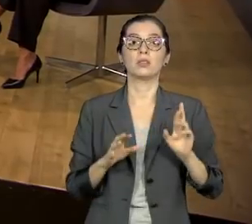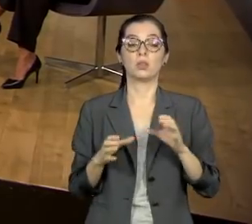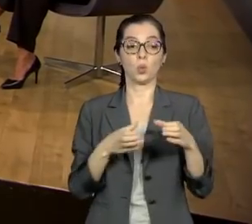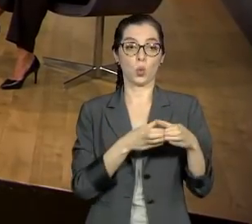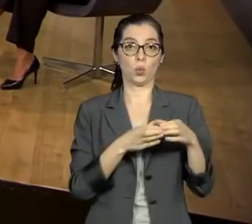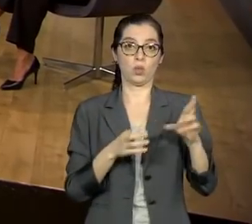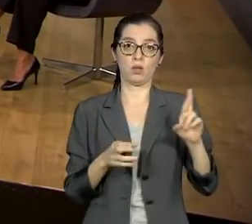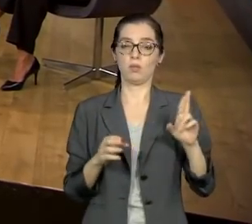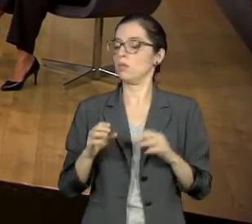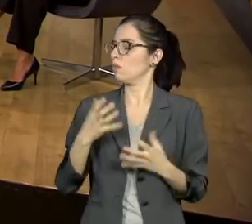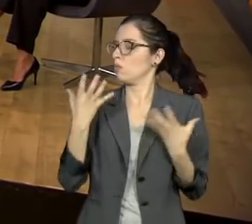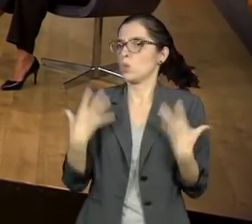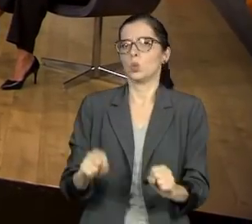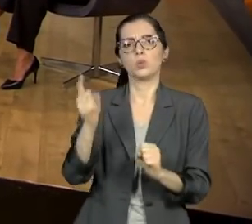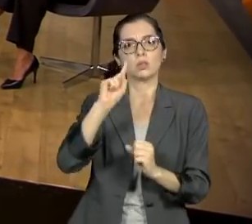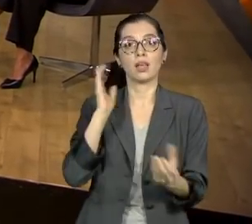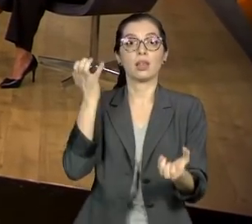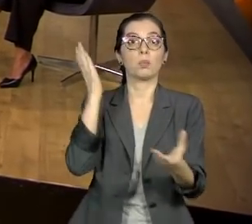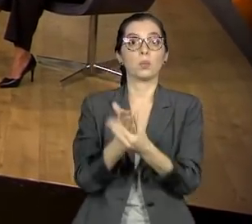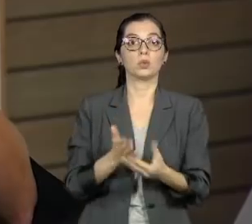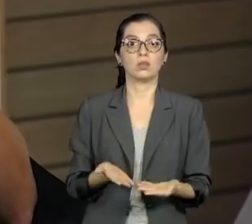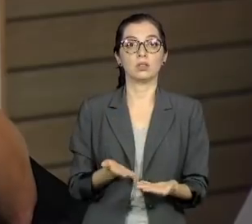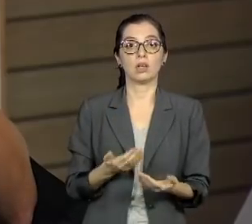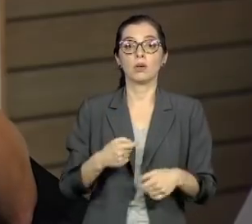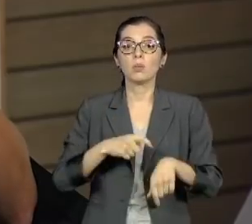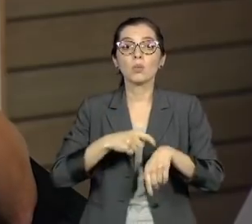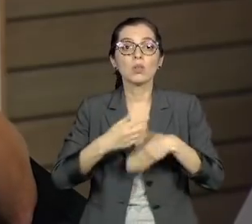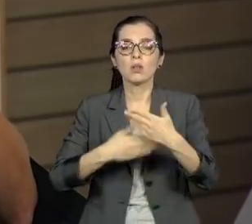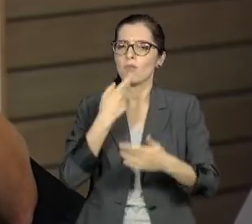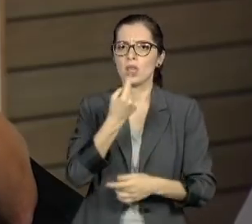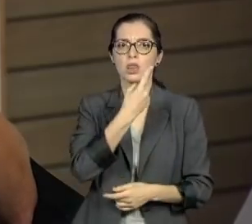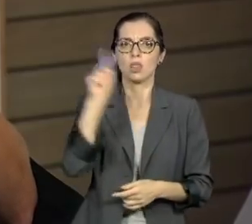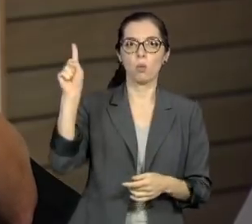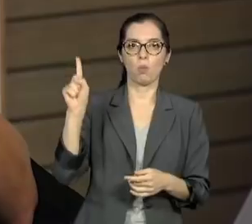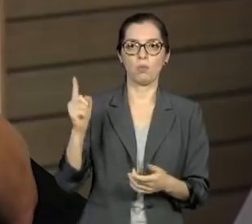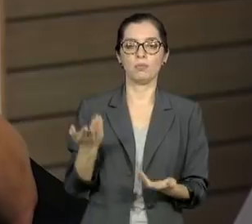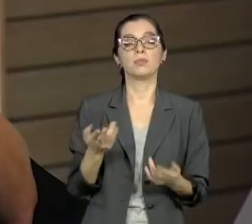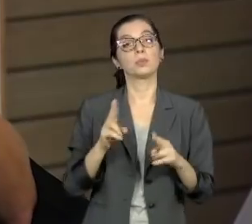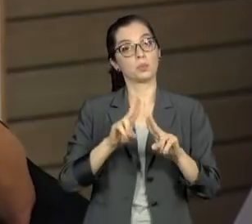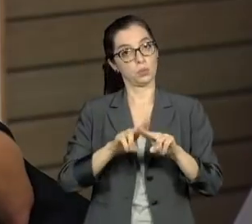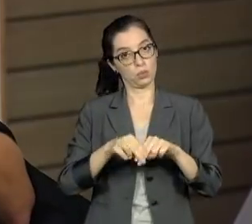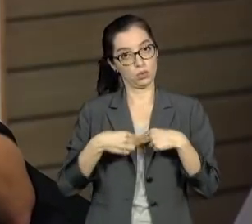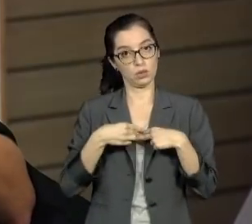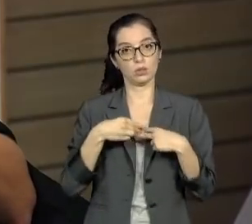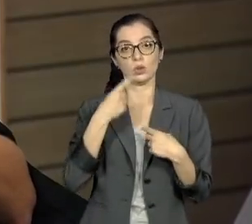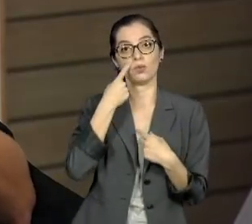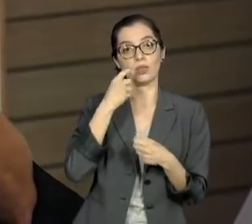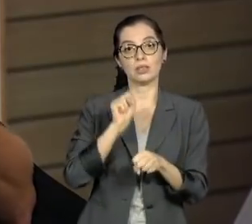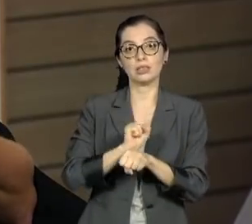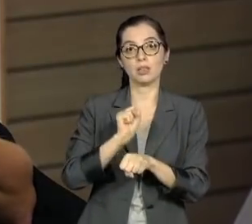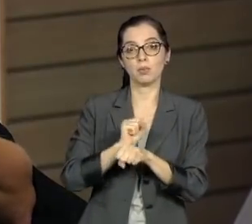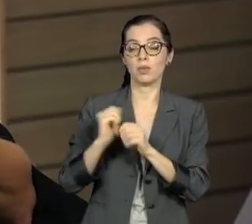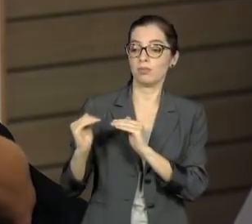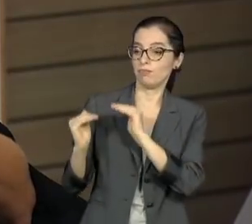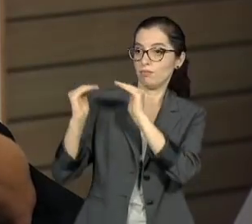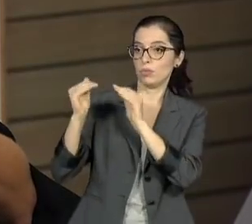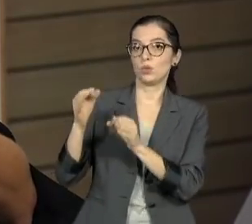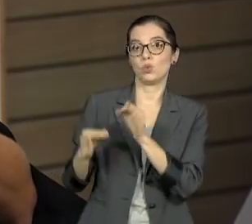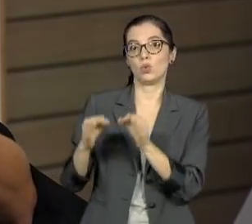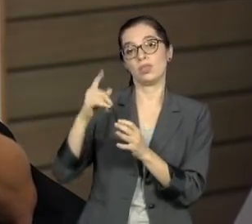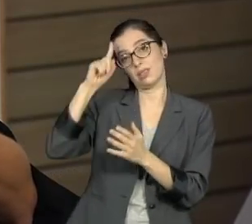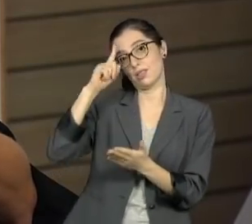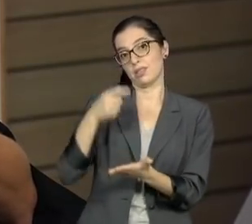contestando judicialmente cada uma dessas coisas. E isso vai subindo até chegar na Suprema Corte. Os republicanos sempre têm um interesse